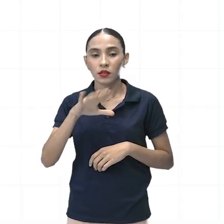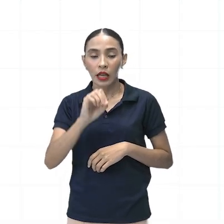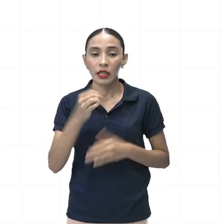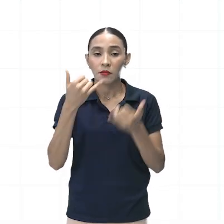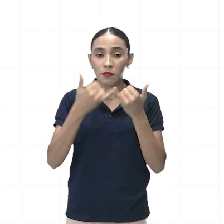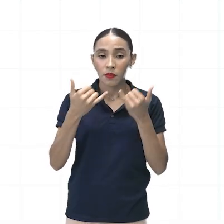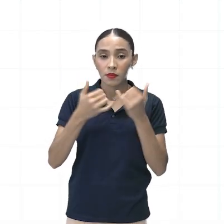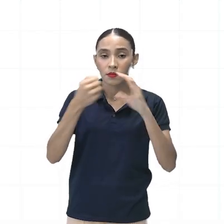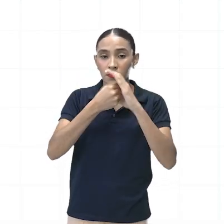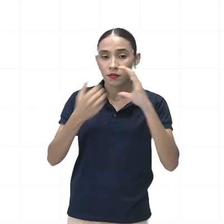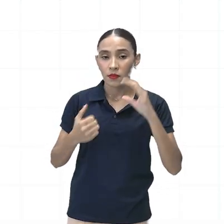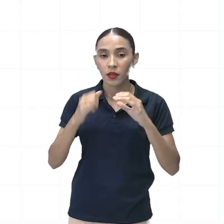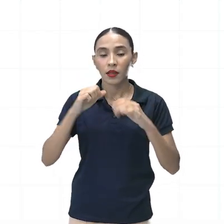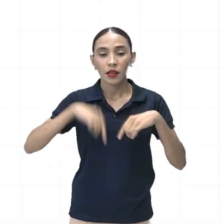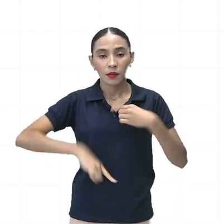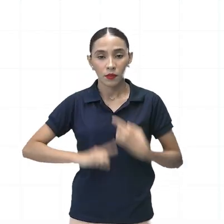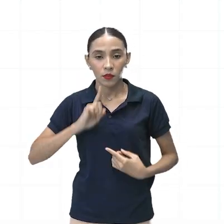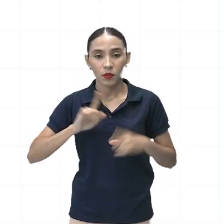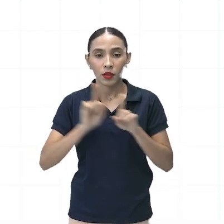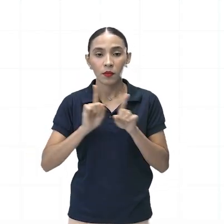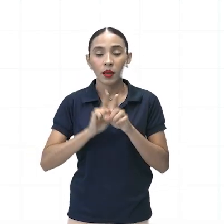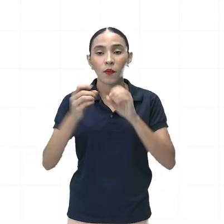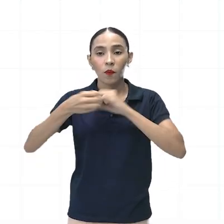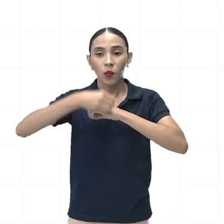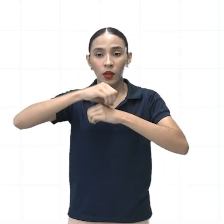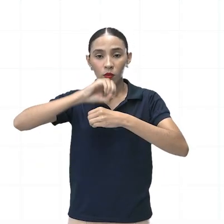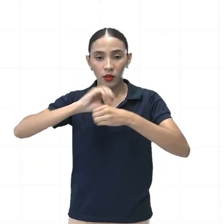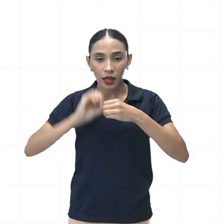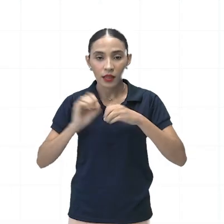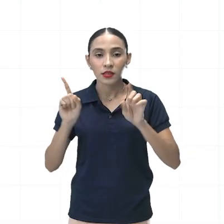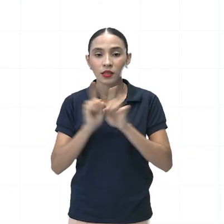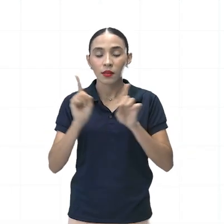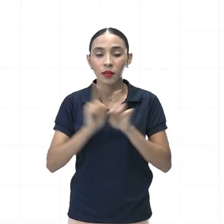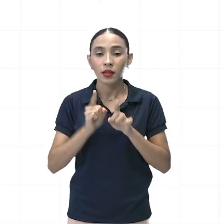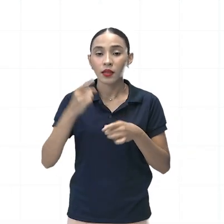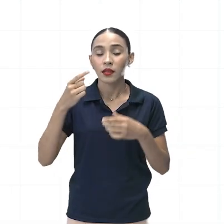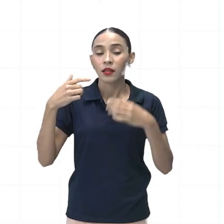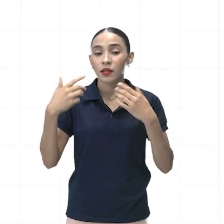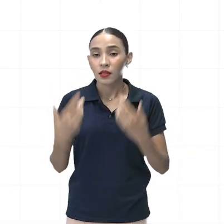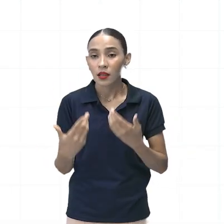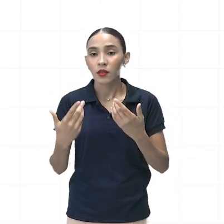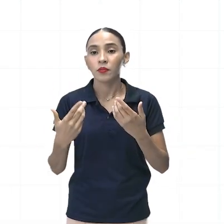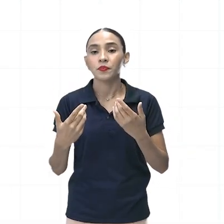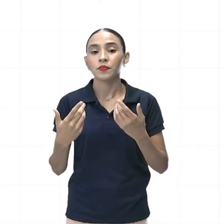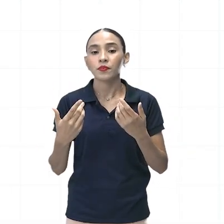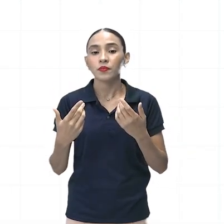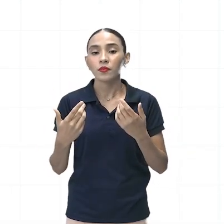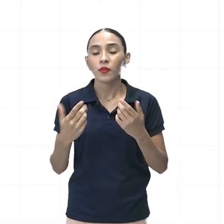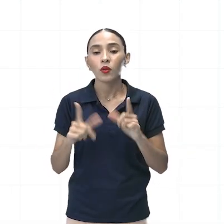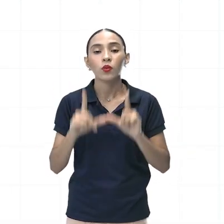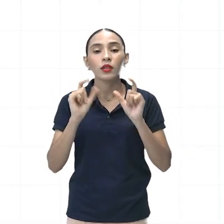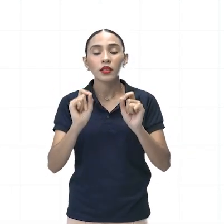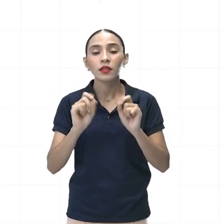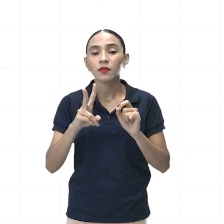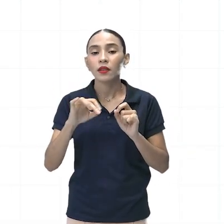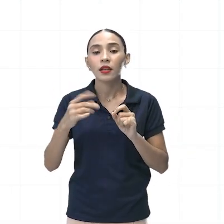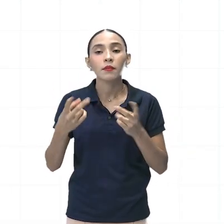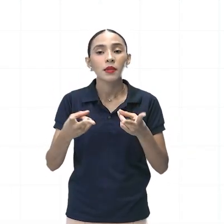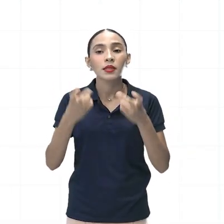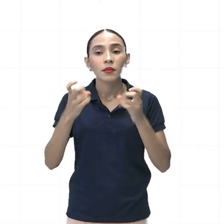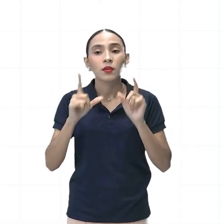semelhanças embriológicas e as semelhanças moleculares. Portanto, o que nós vamos